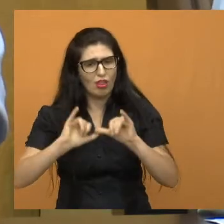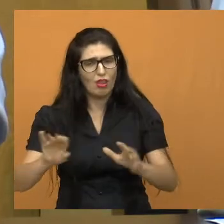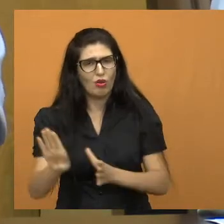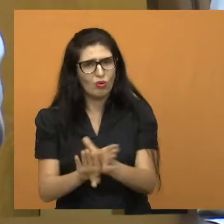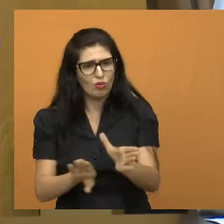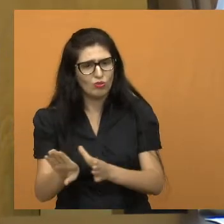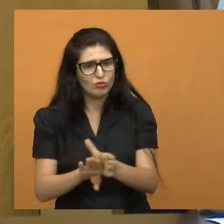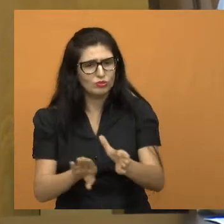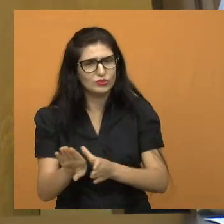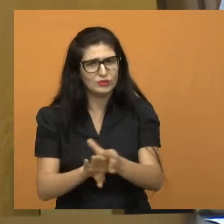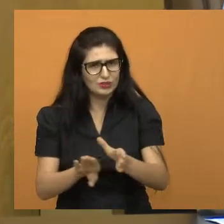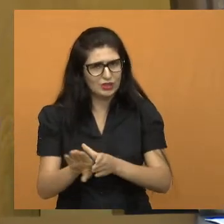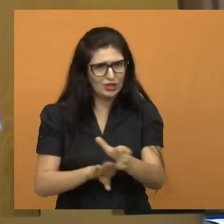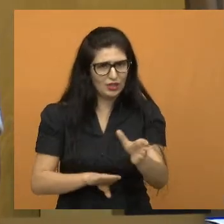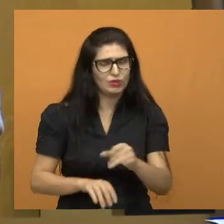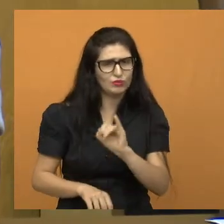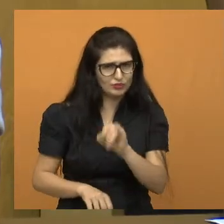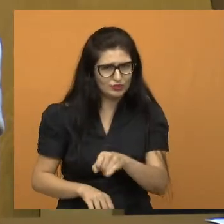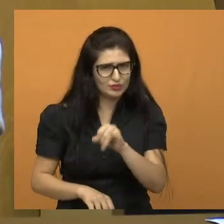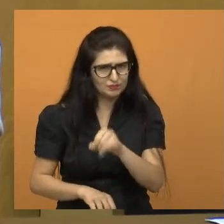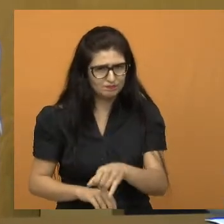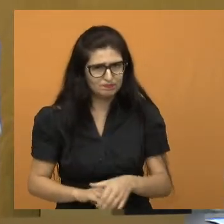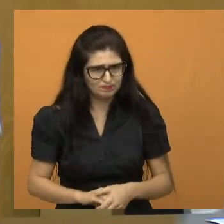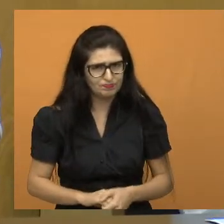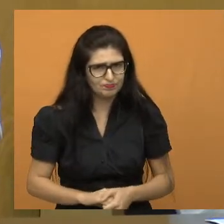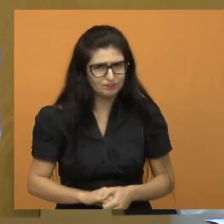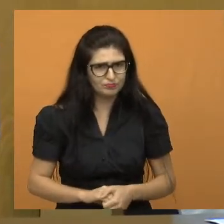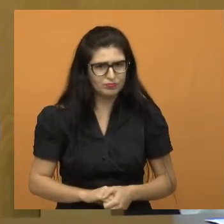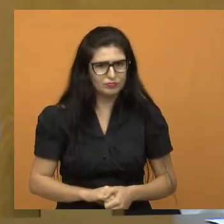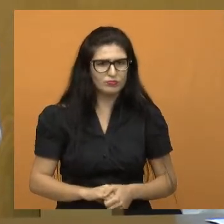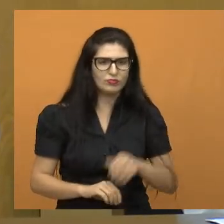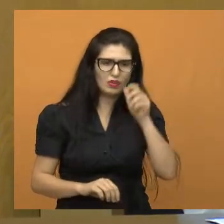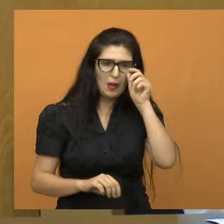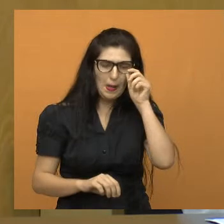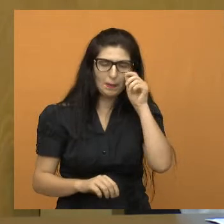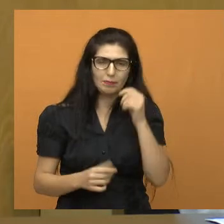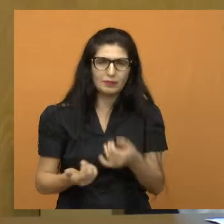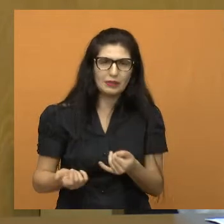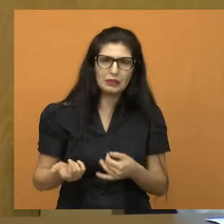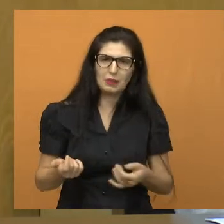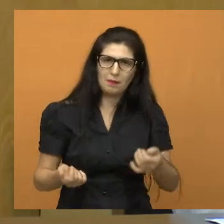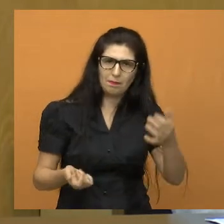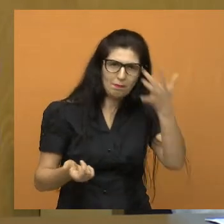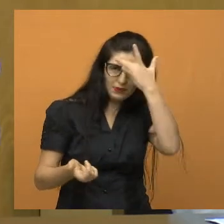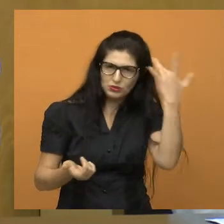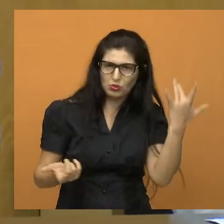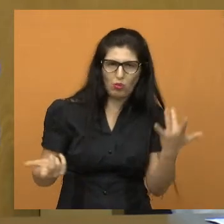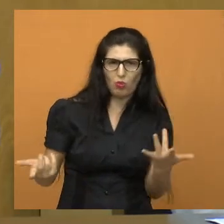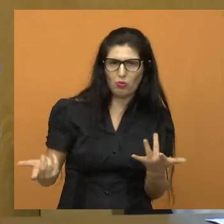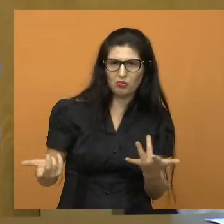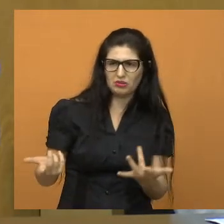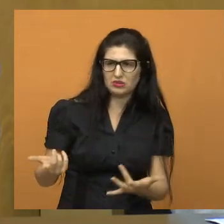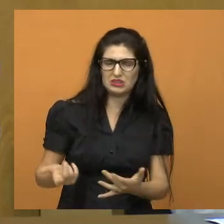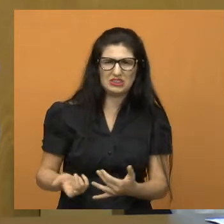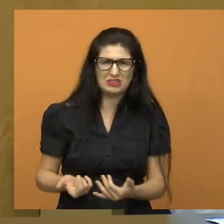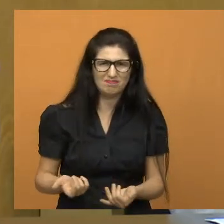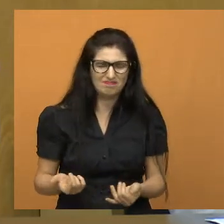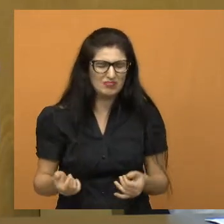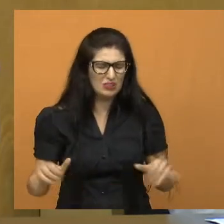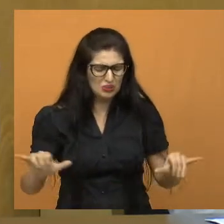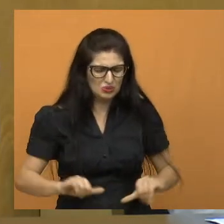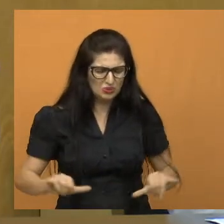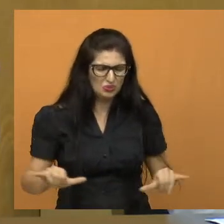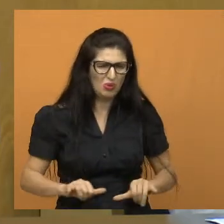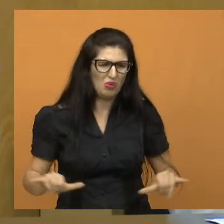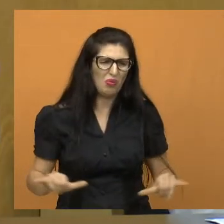de anunciar e denunciar as injustiças, as questões que diminuem a